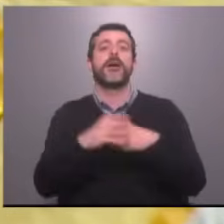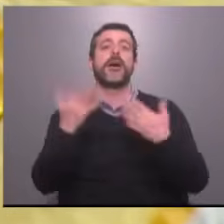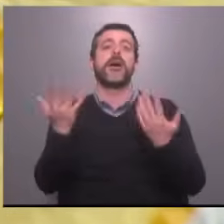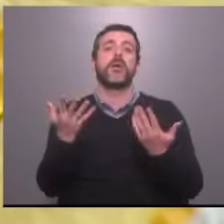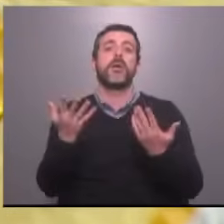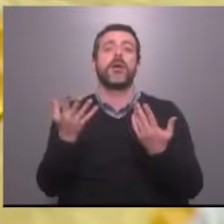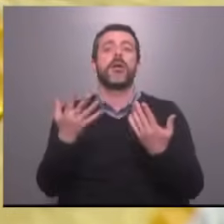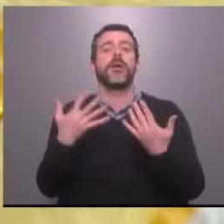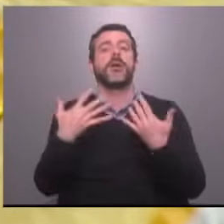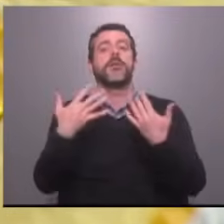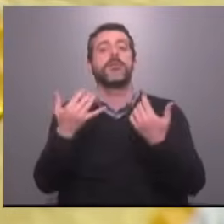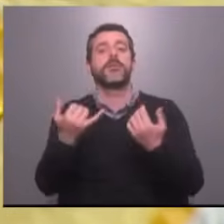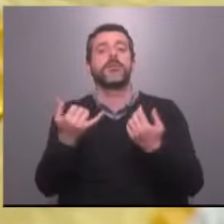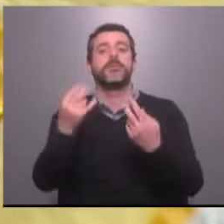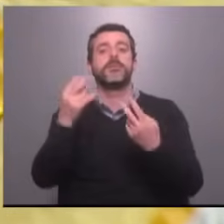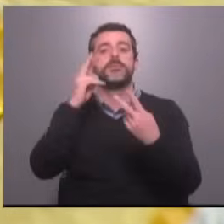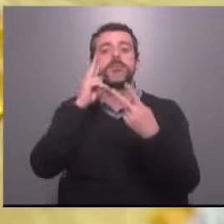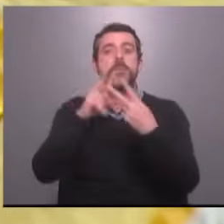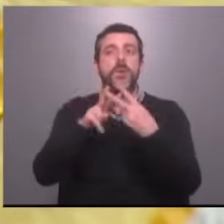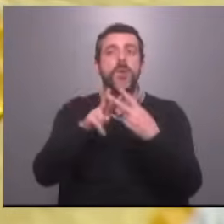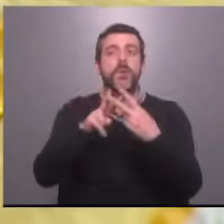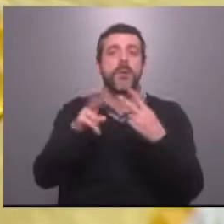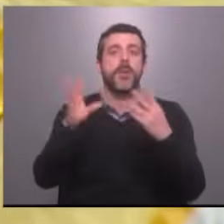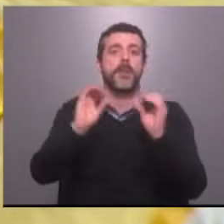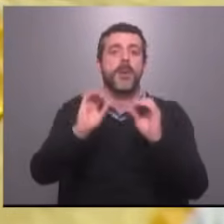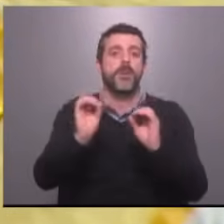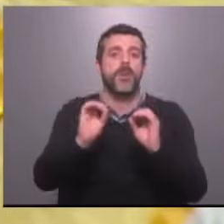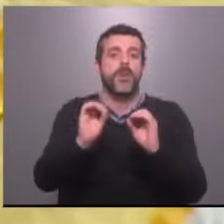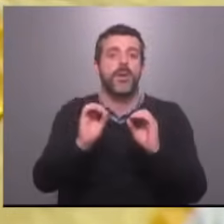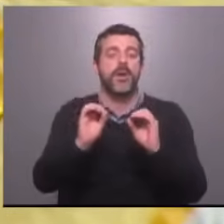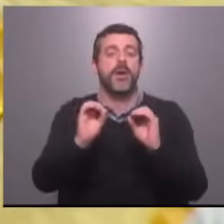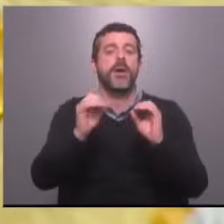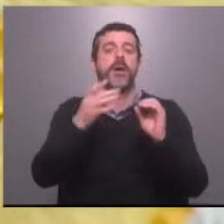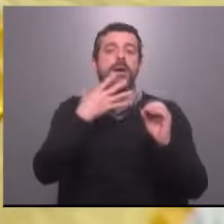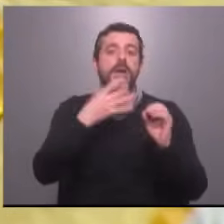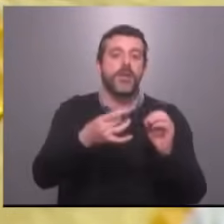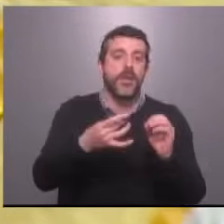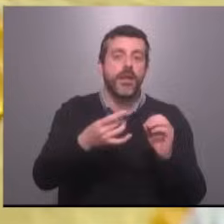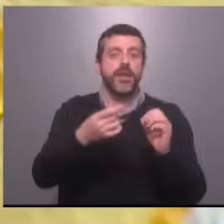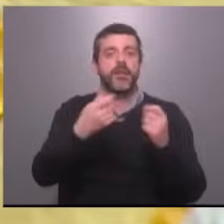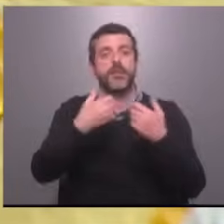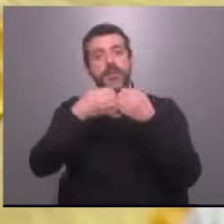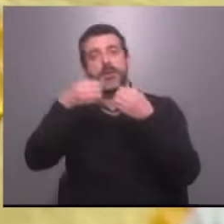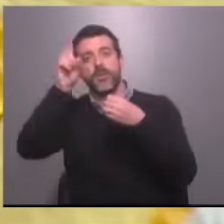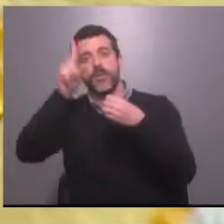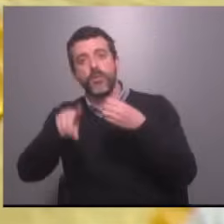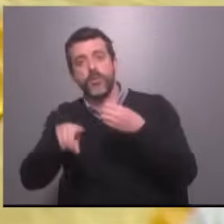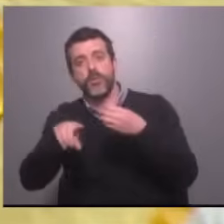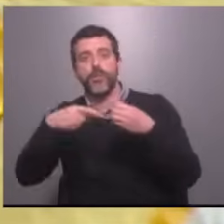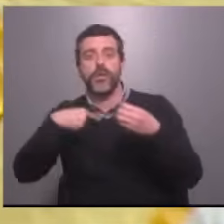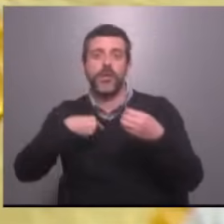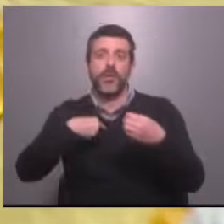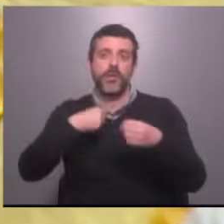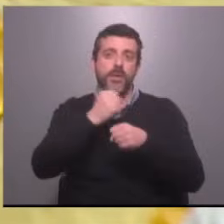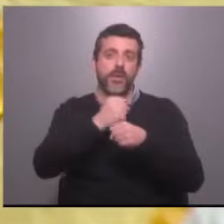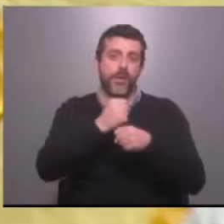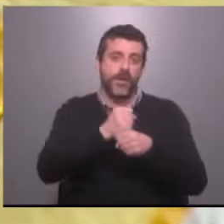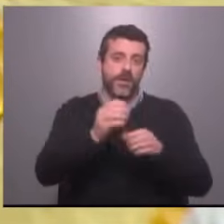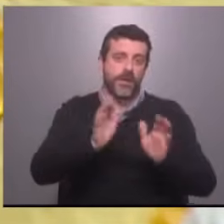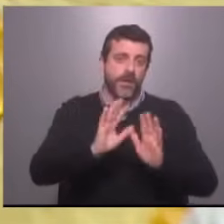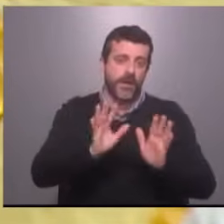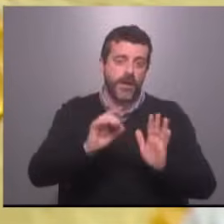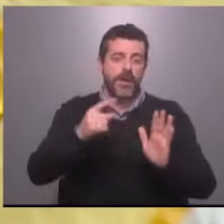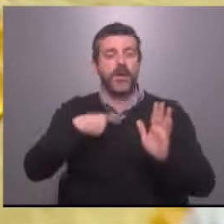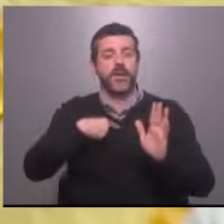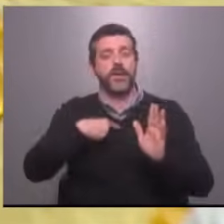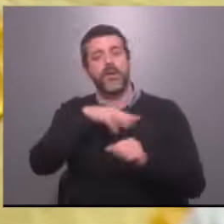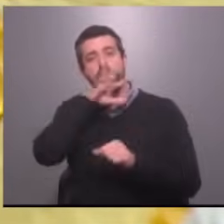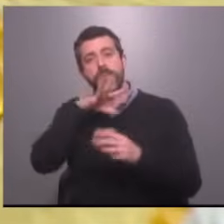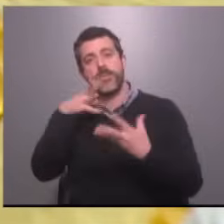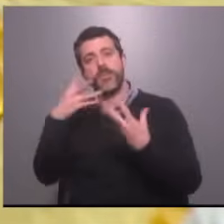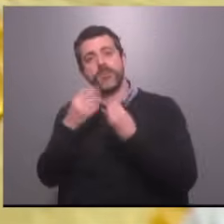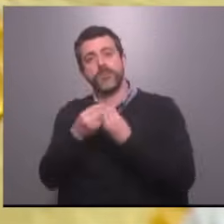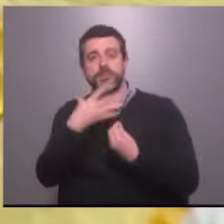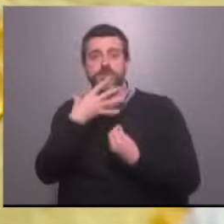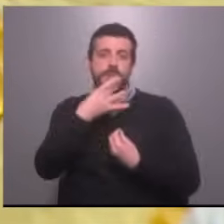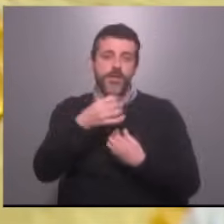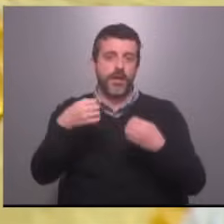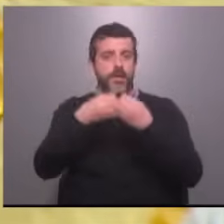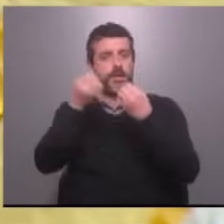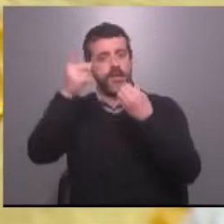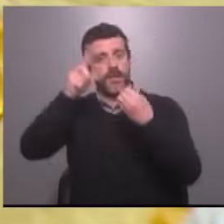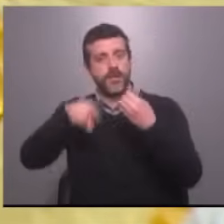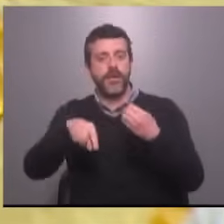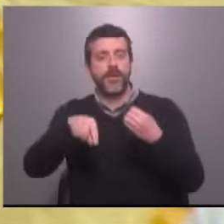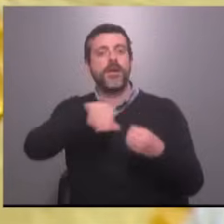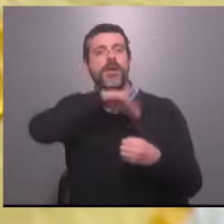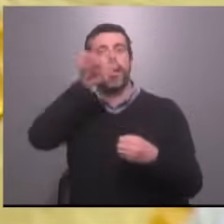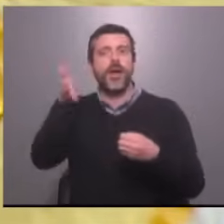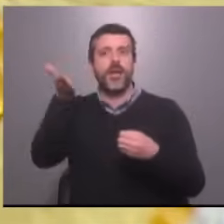que não nos voltaremos a ver agora para o Natal e para o Ano Novo, agora não estou no ativo, de maneira que vou passar o Natal e